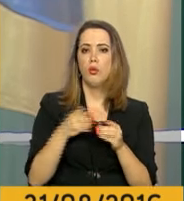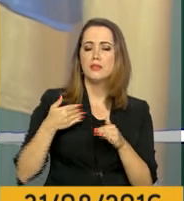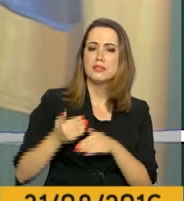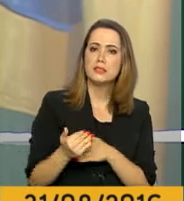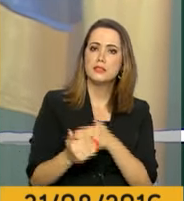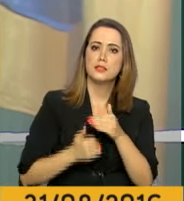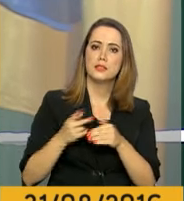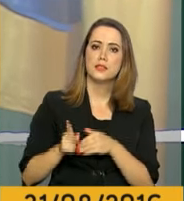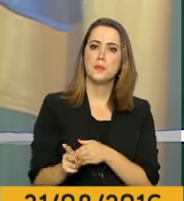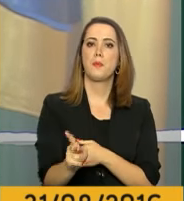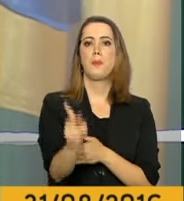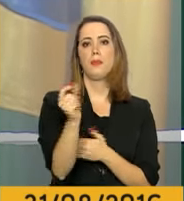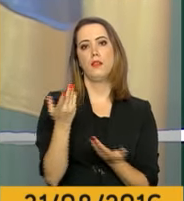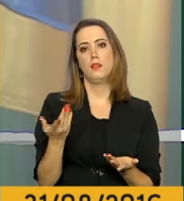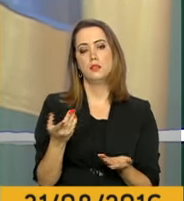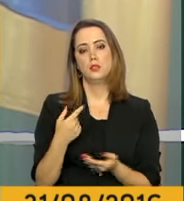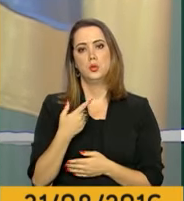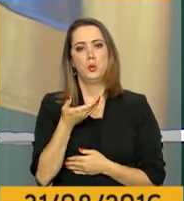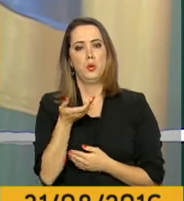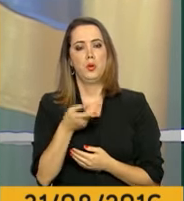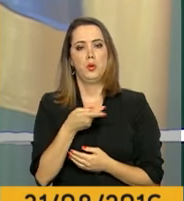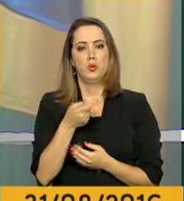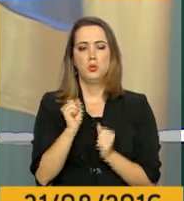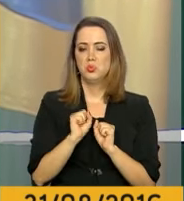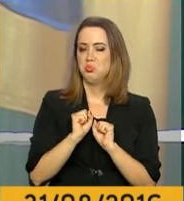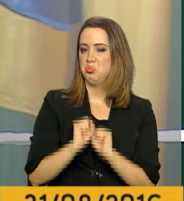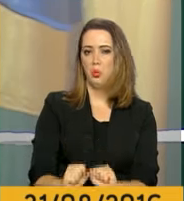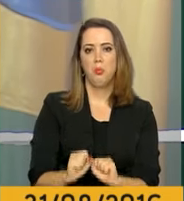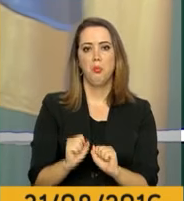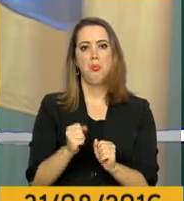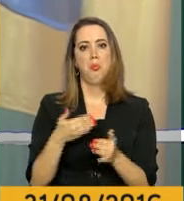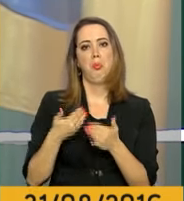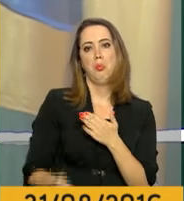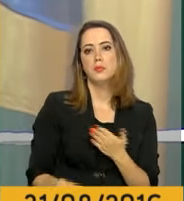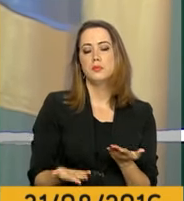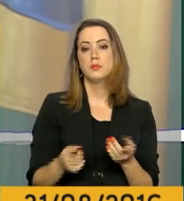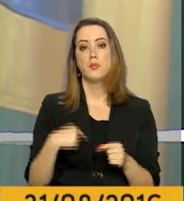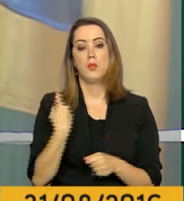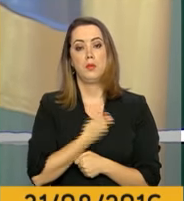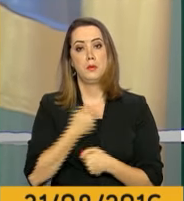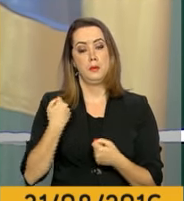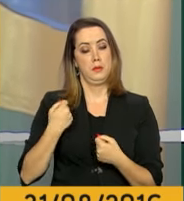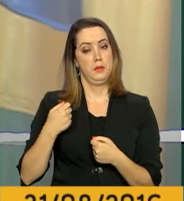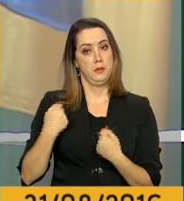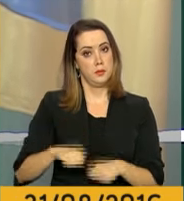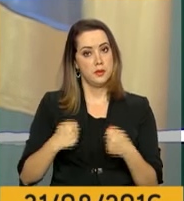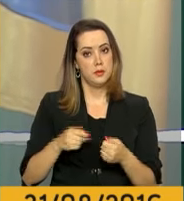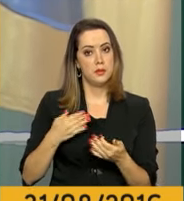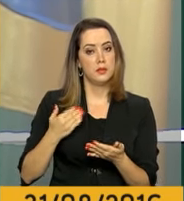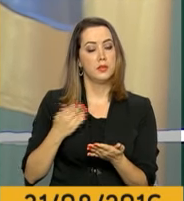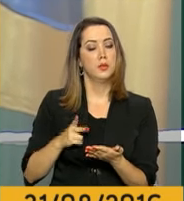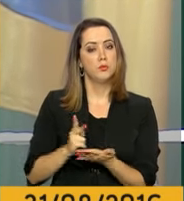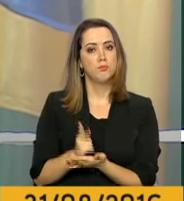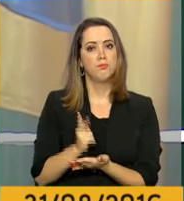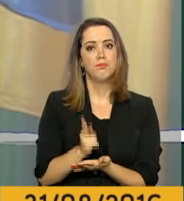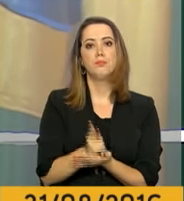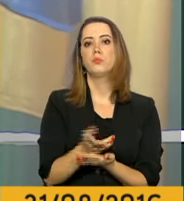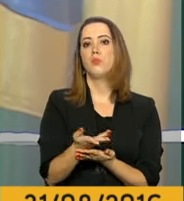Há certas coisas que não poderemos abrir mão. Então, nós temos que insistir junto às bancadas, e eu o